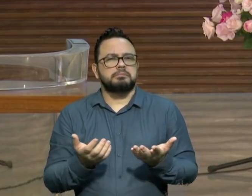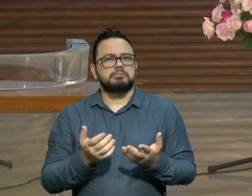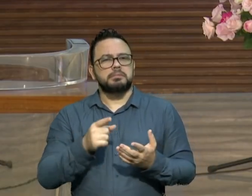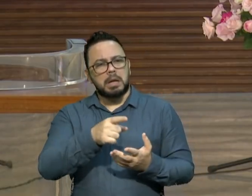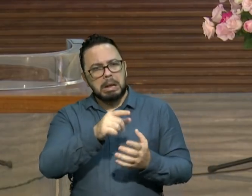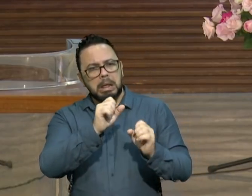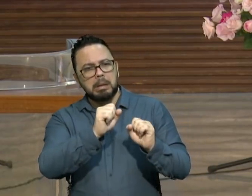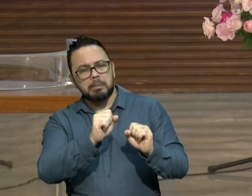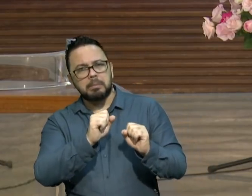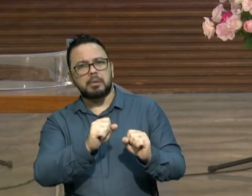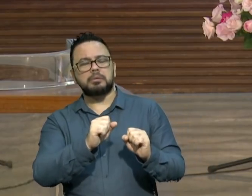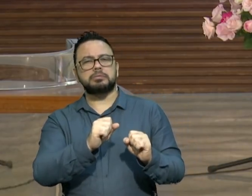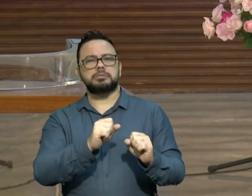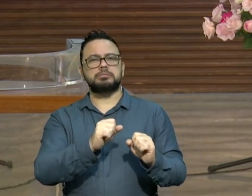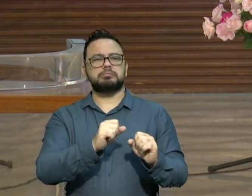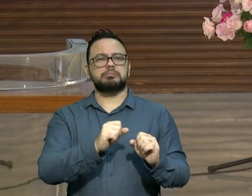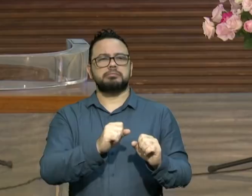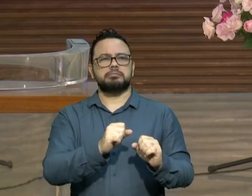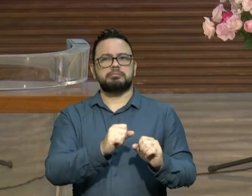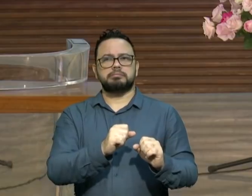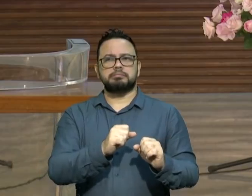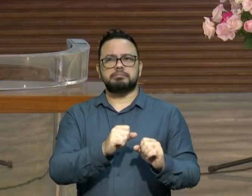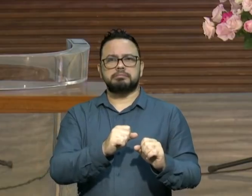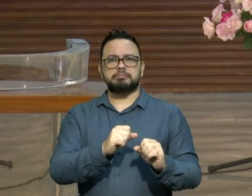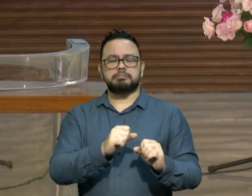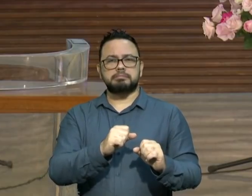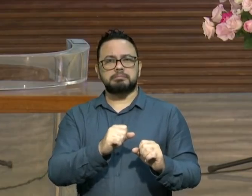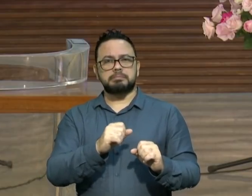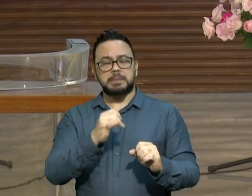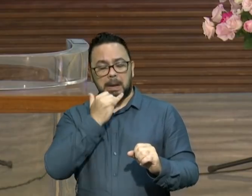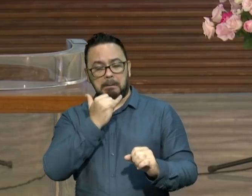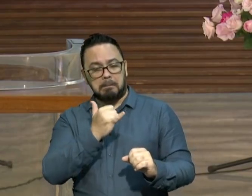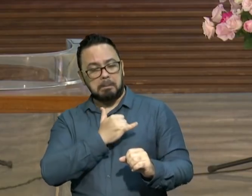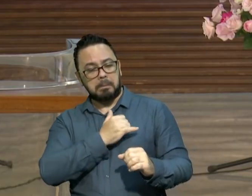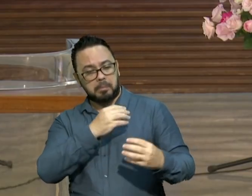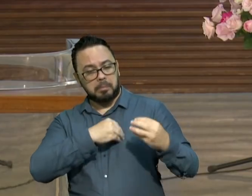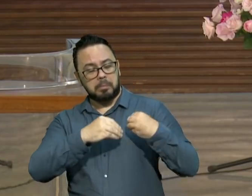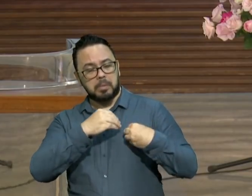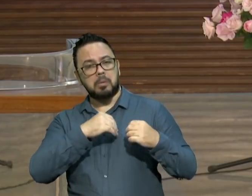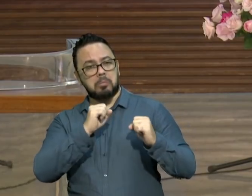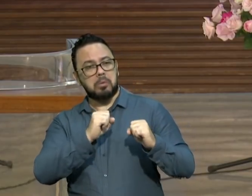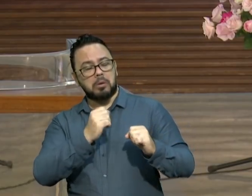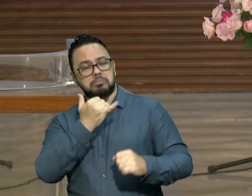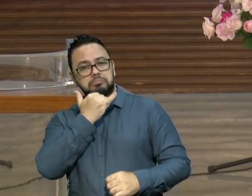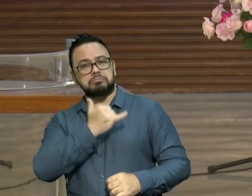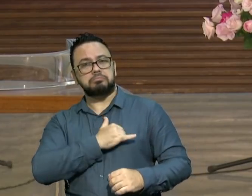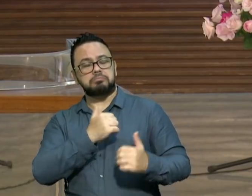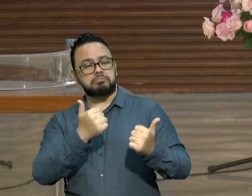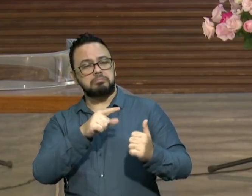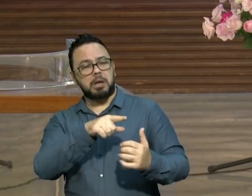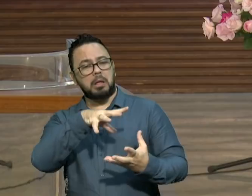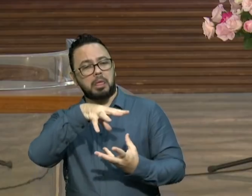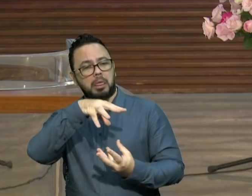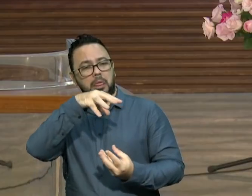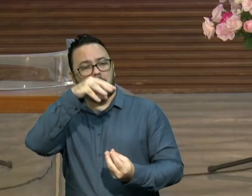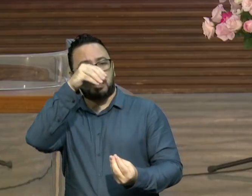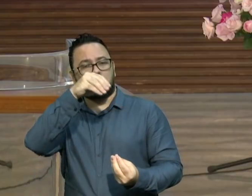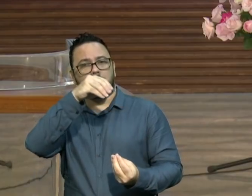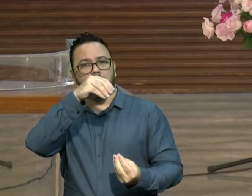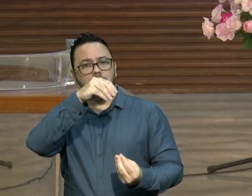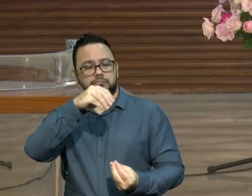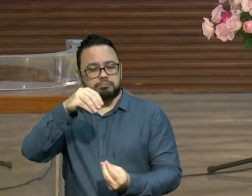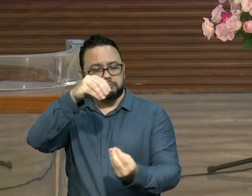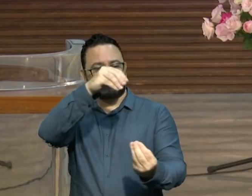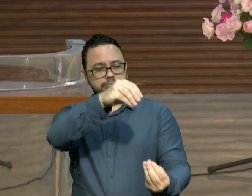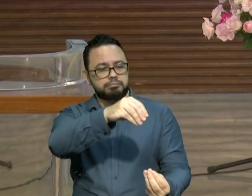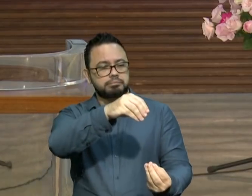digna de Vânia de perdão um pecado perdoável Então essa alma vai para